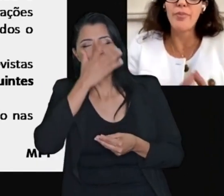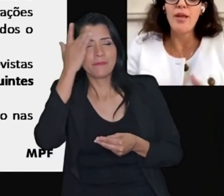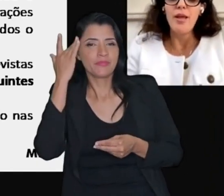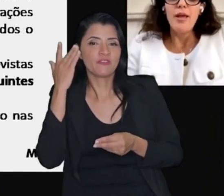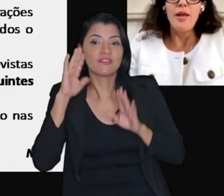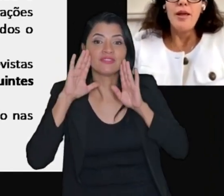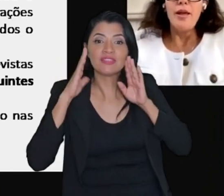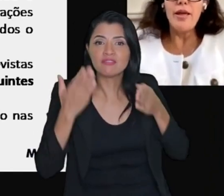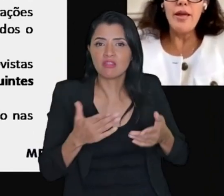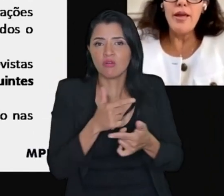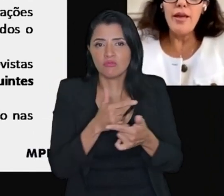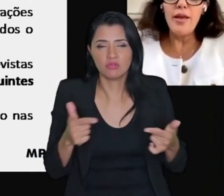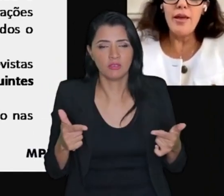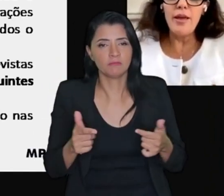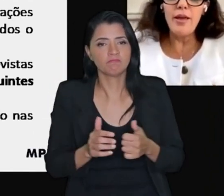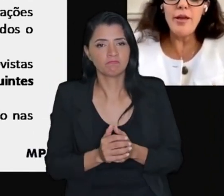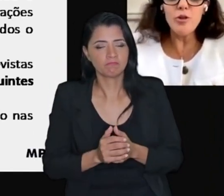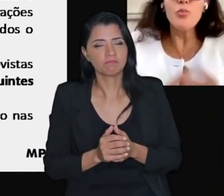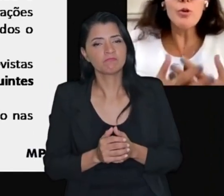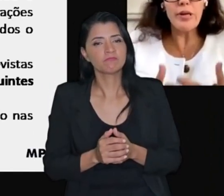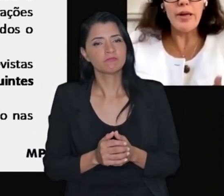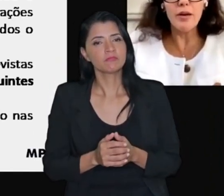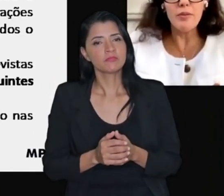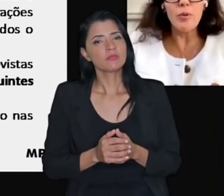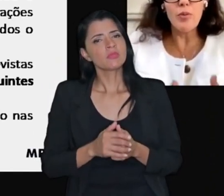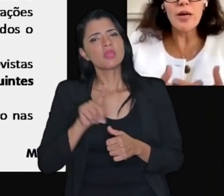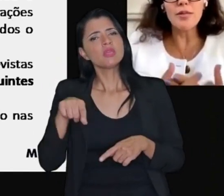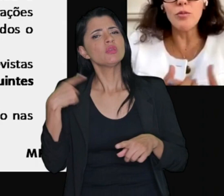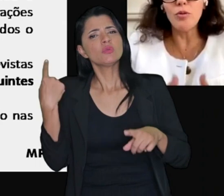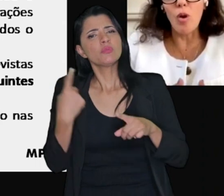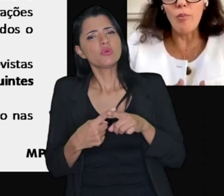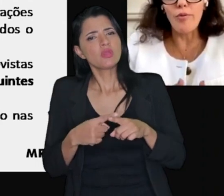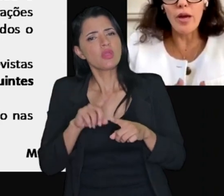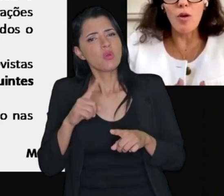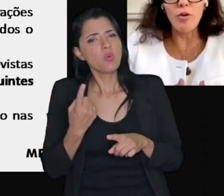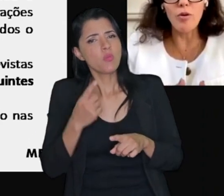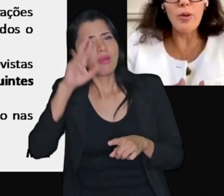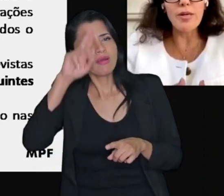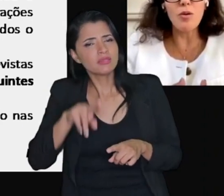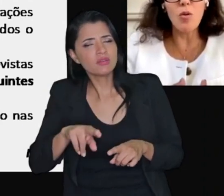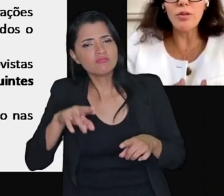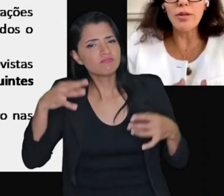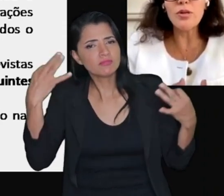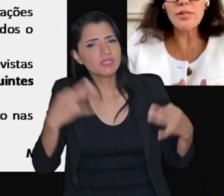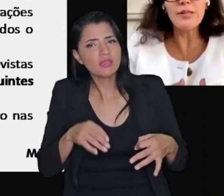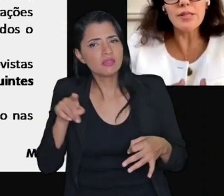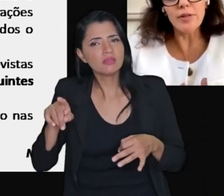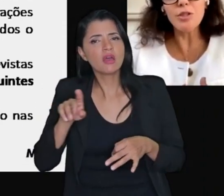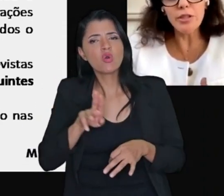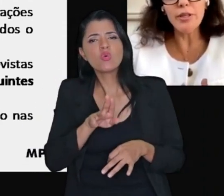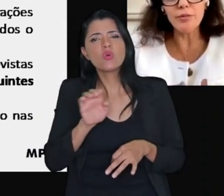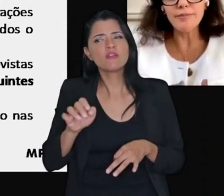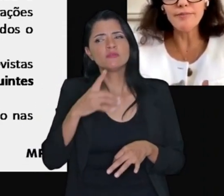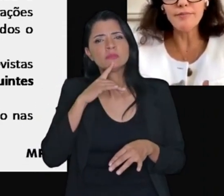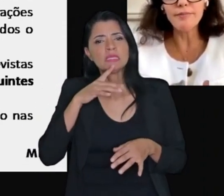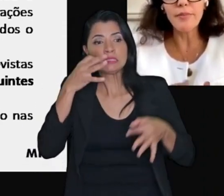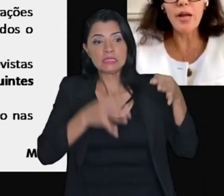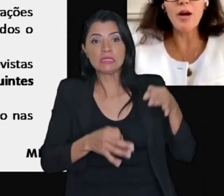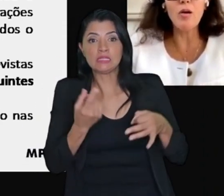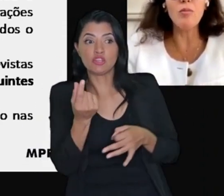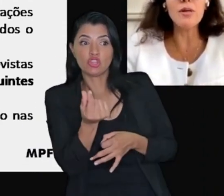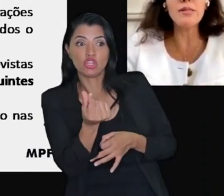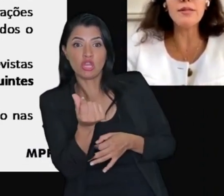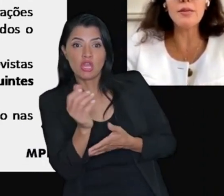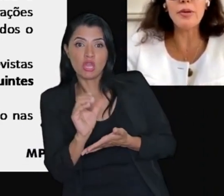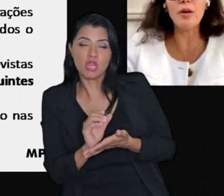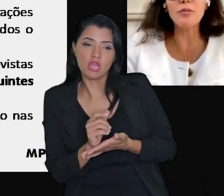central. E isso por quê? Por uma razão muito óbvia. A União Europeia se deu conta que uma sentença vale dinheiro,